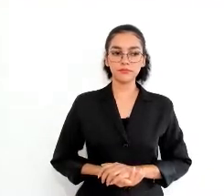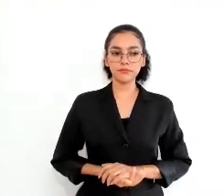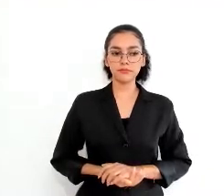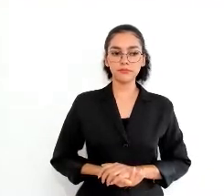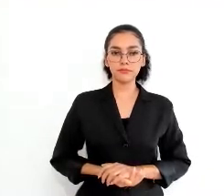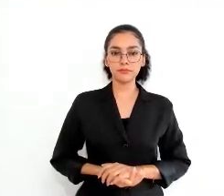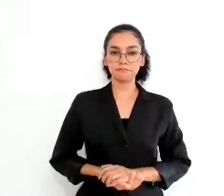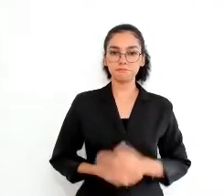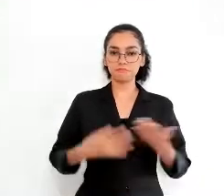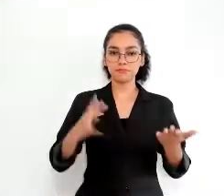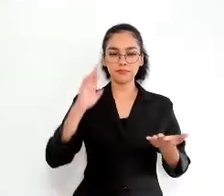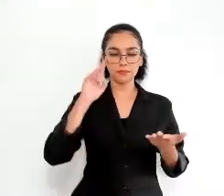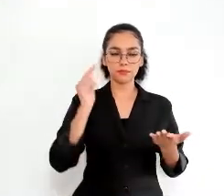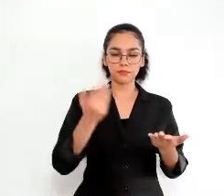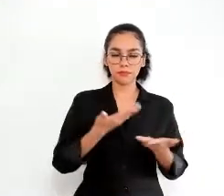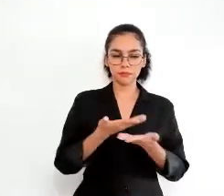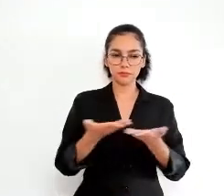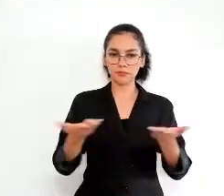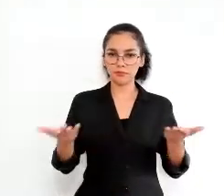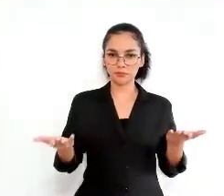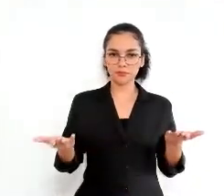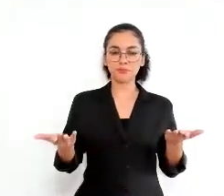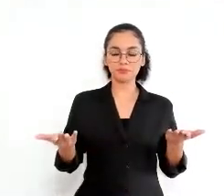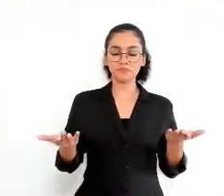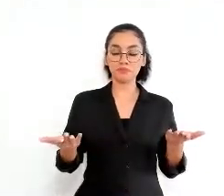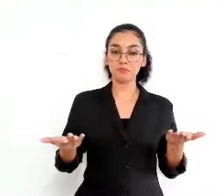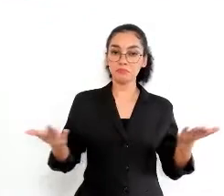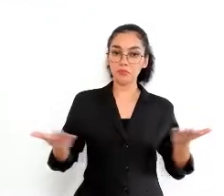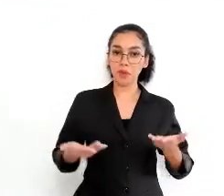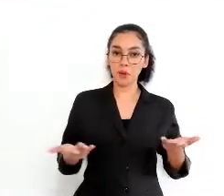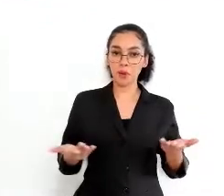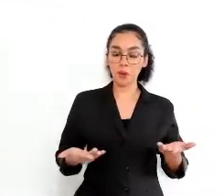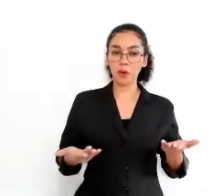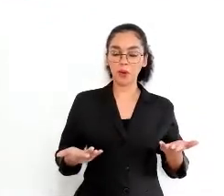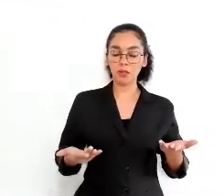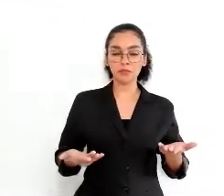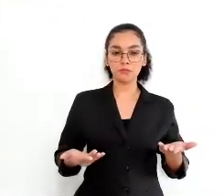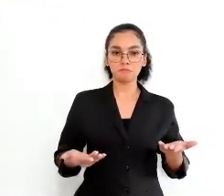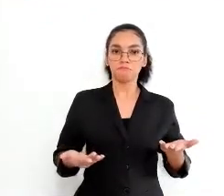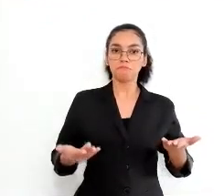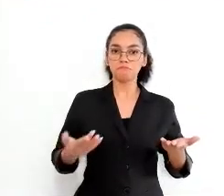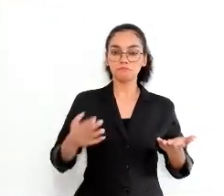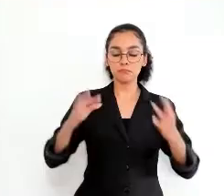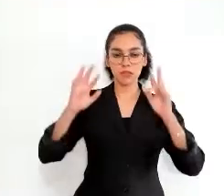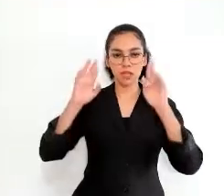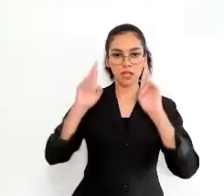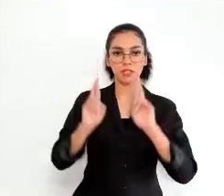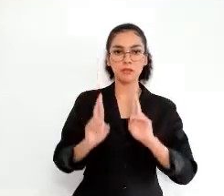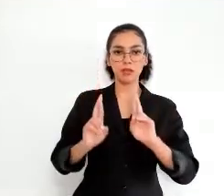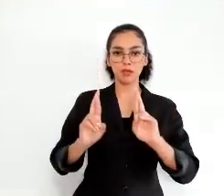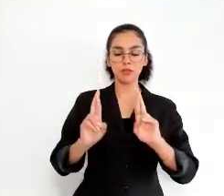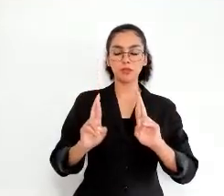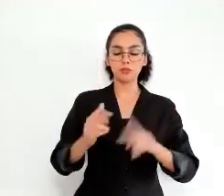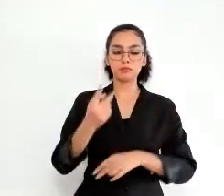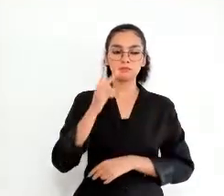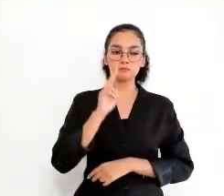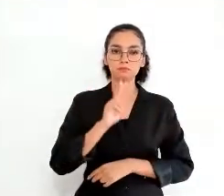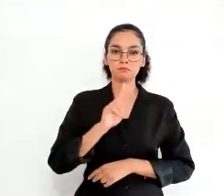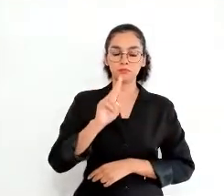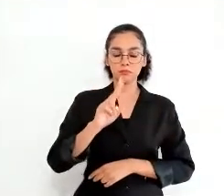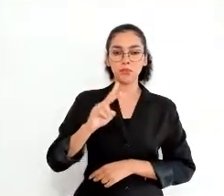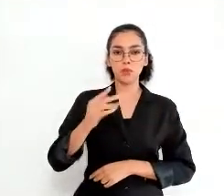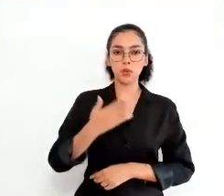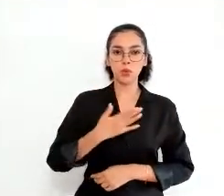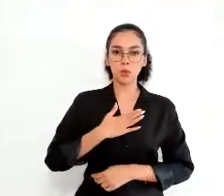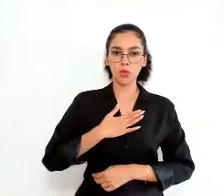Senhoras e senhores, neste momento, em posição de respeito, ouviremos a execução do Hino Nacional